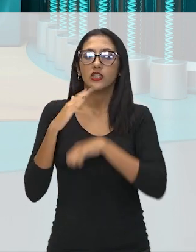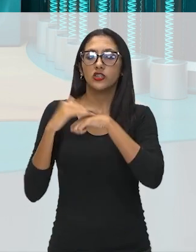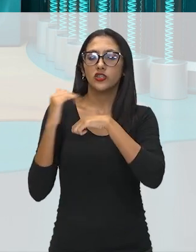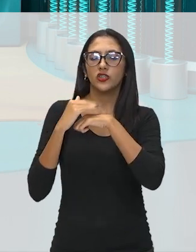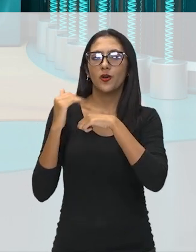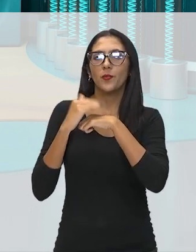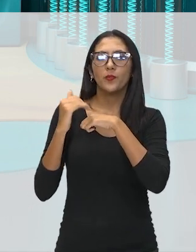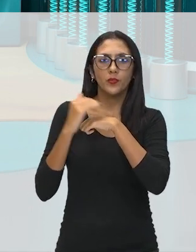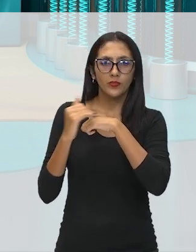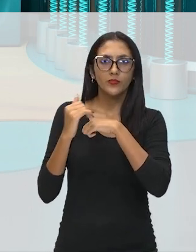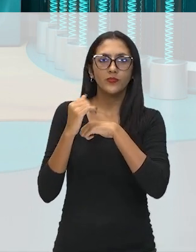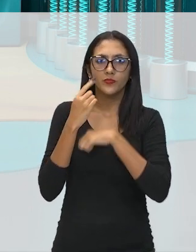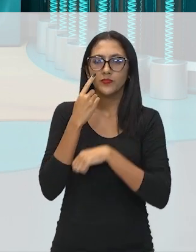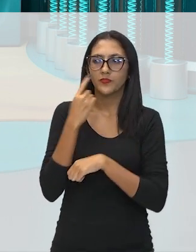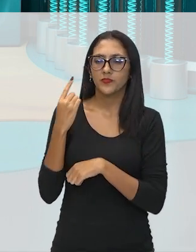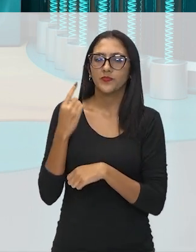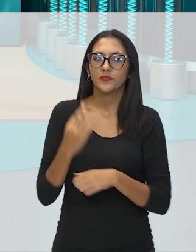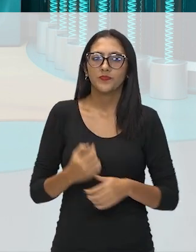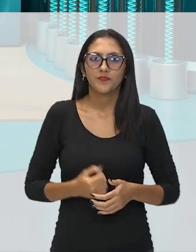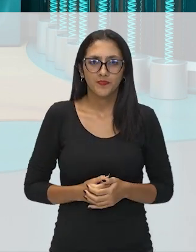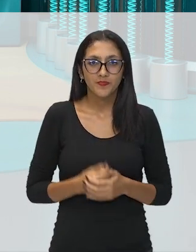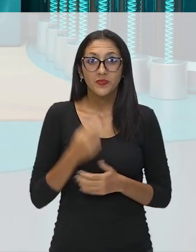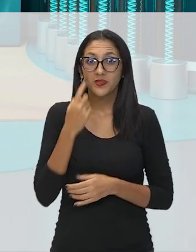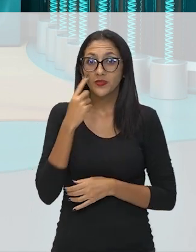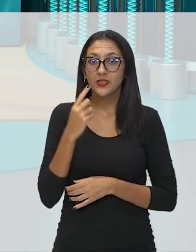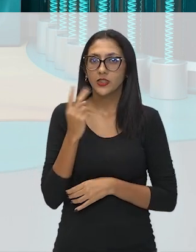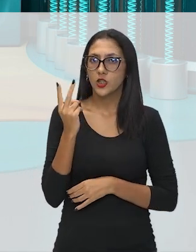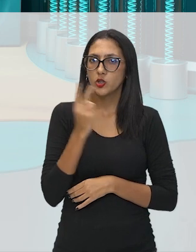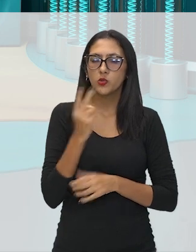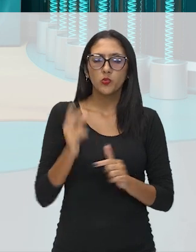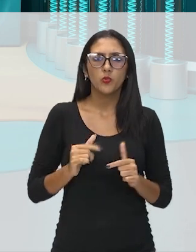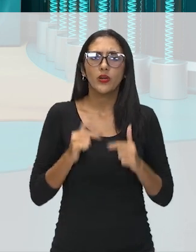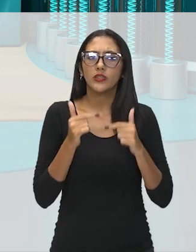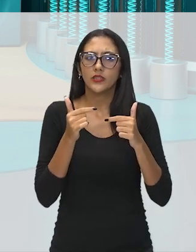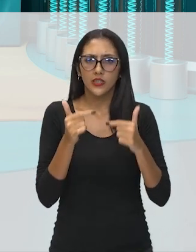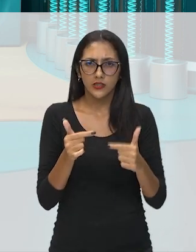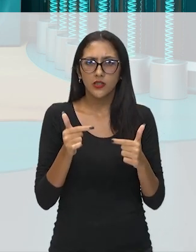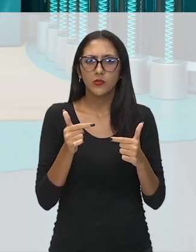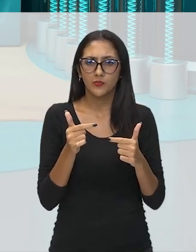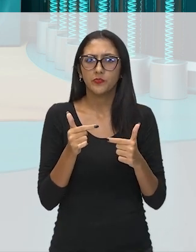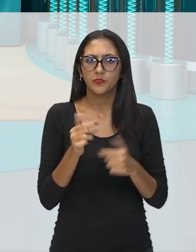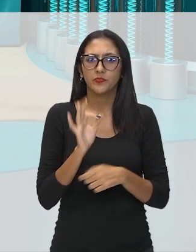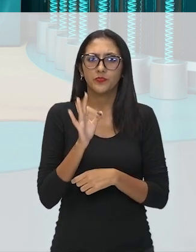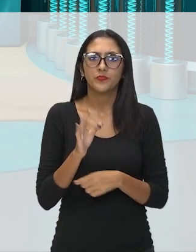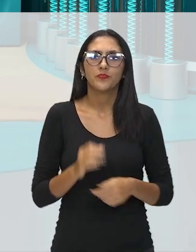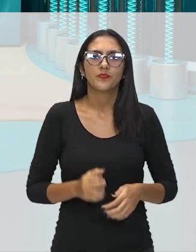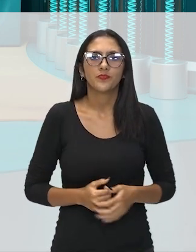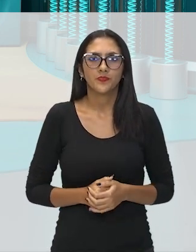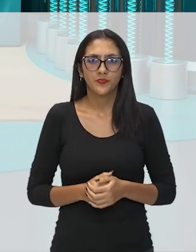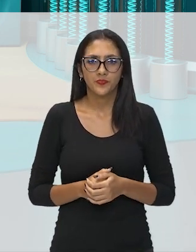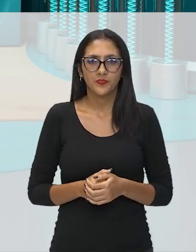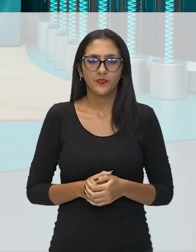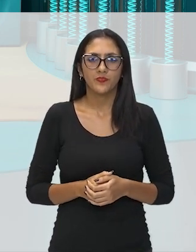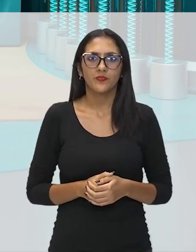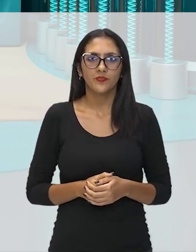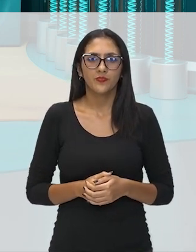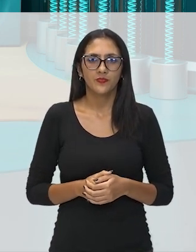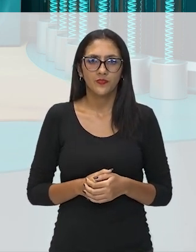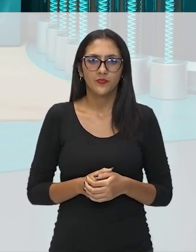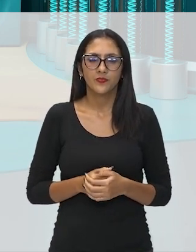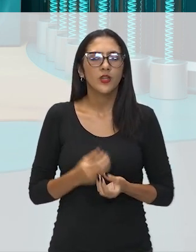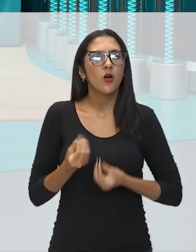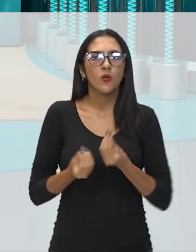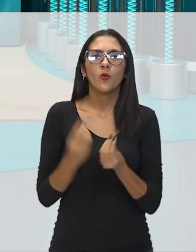campainha. Então aqui são duas ações acontecendo ao mesmo tempo, certo? E vejam como é que essa